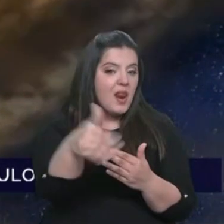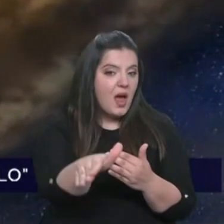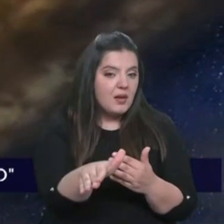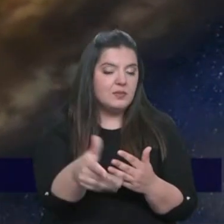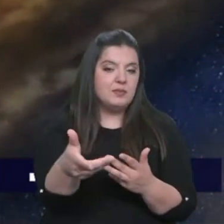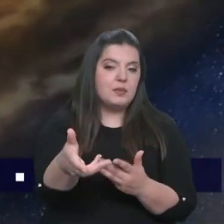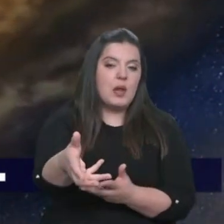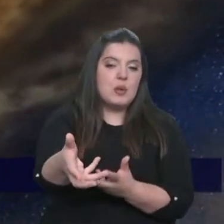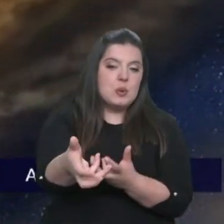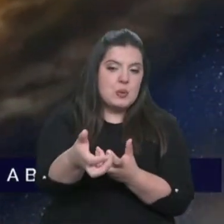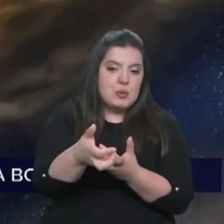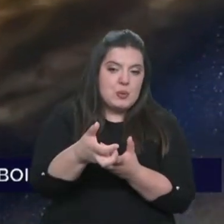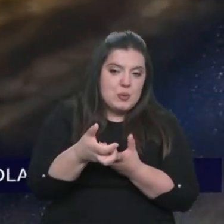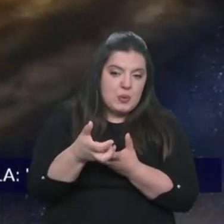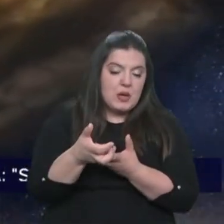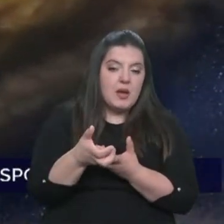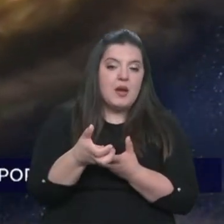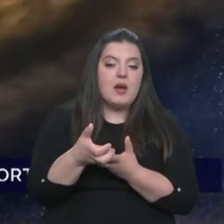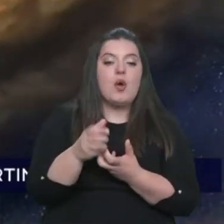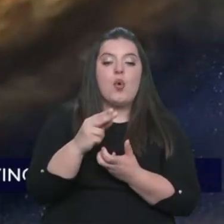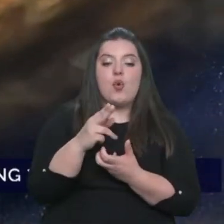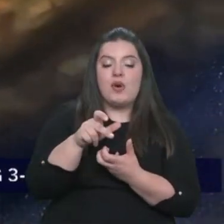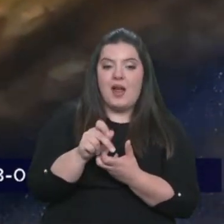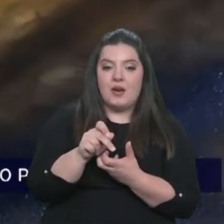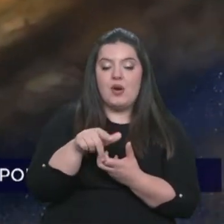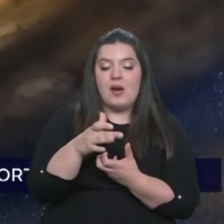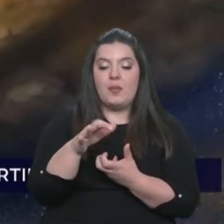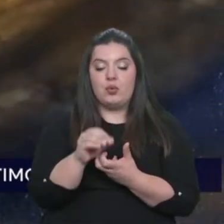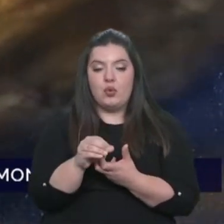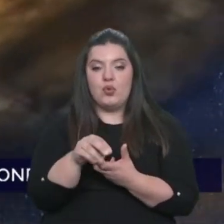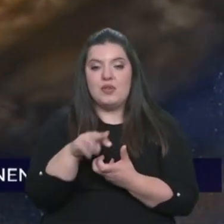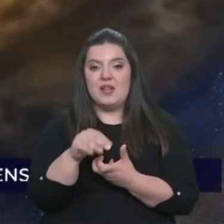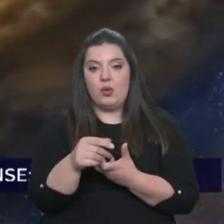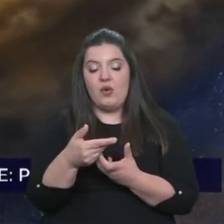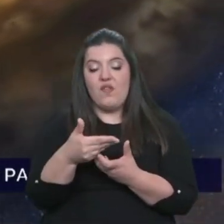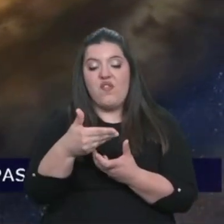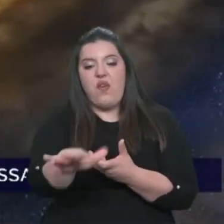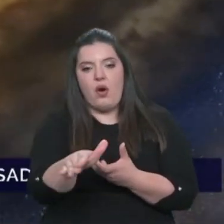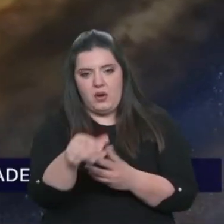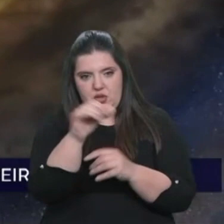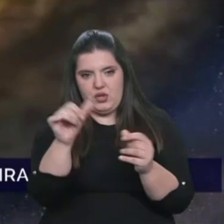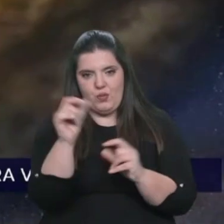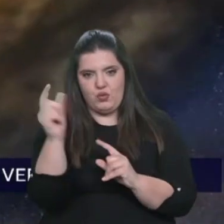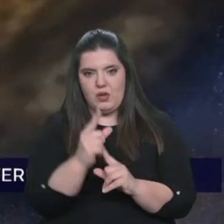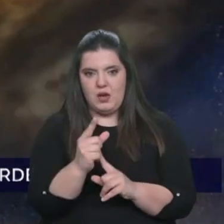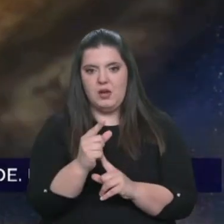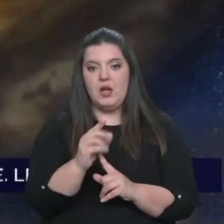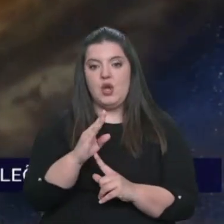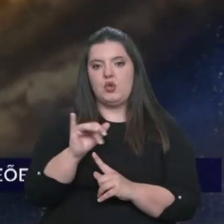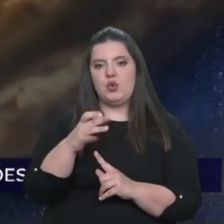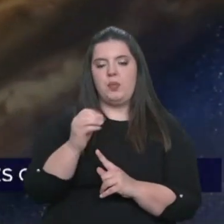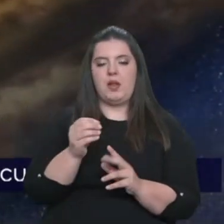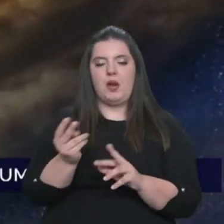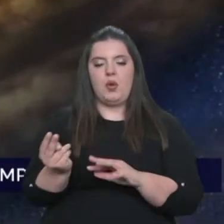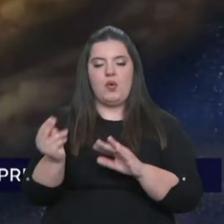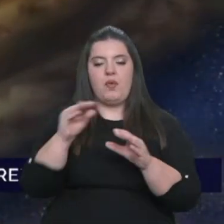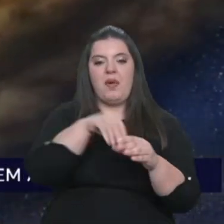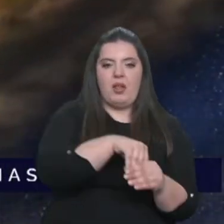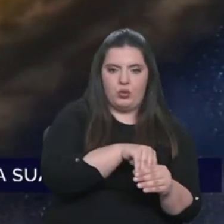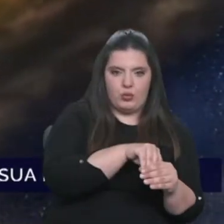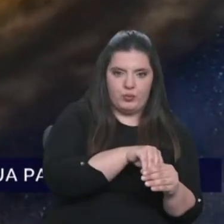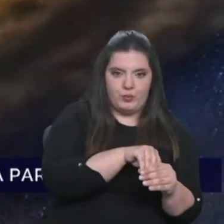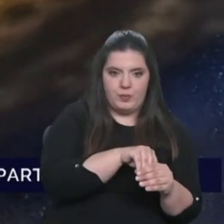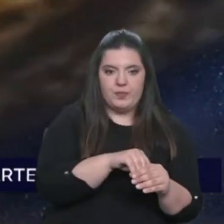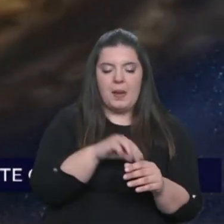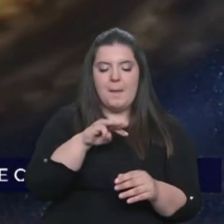puxaram Urano, Neptuno e Saturno para fora do Sistema Solar. Júpiter, o rei dos planetas, migrou para dentro. Chama-se